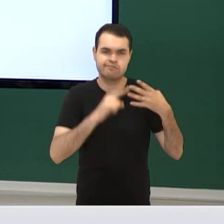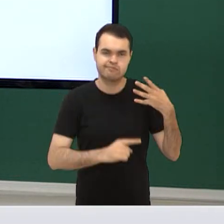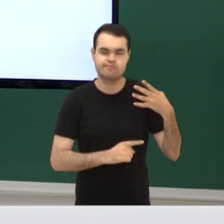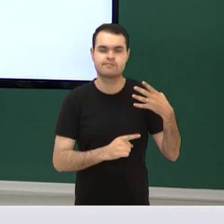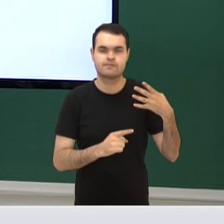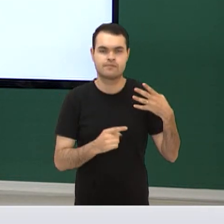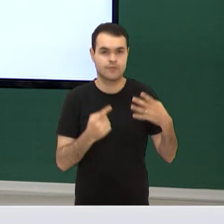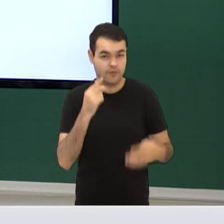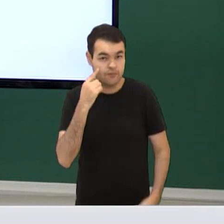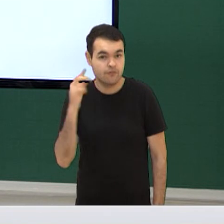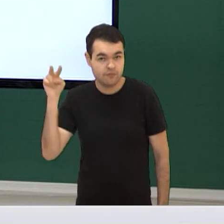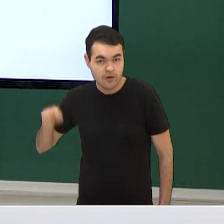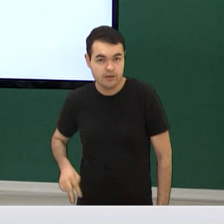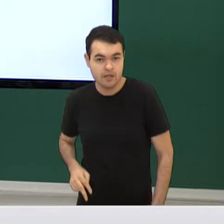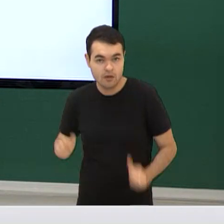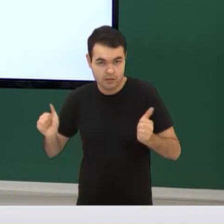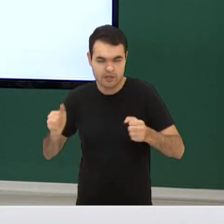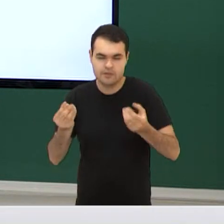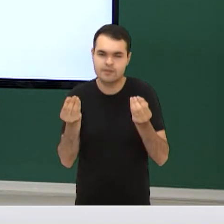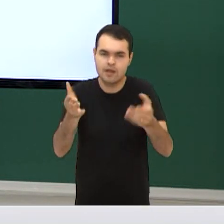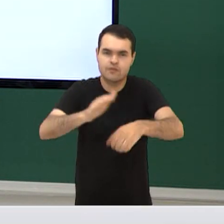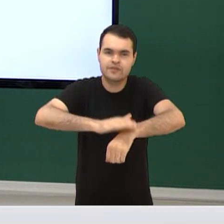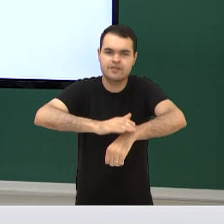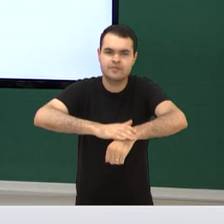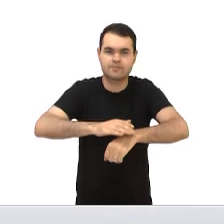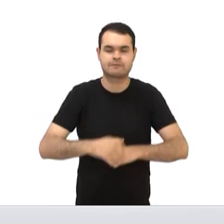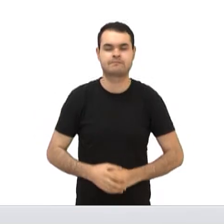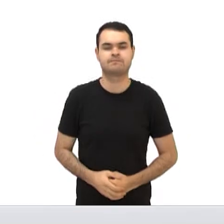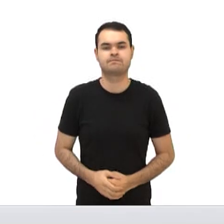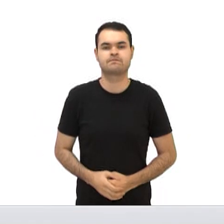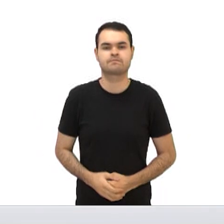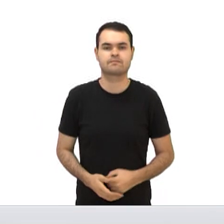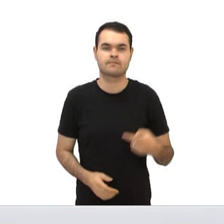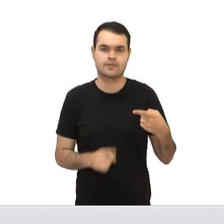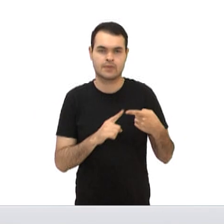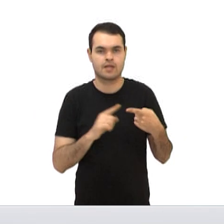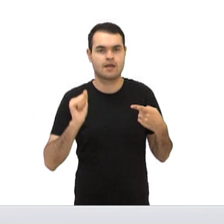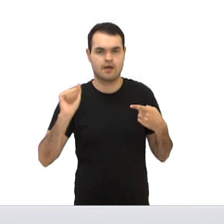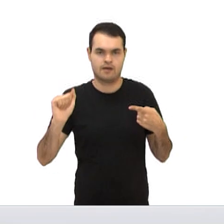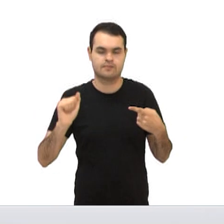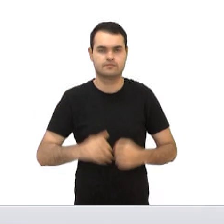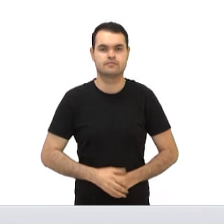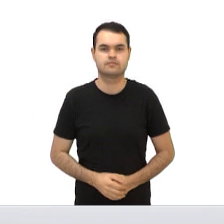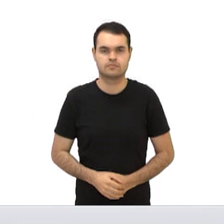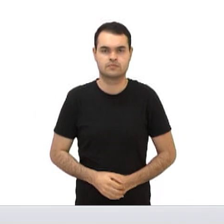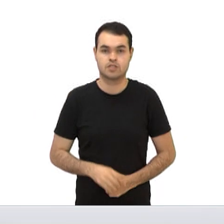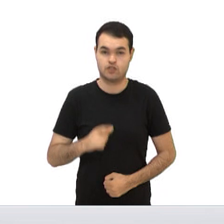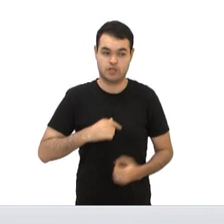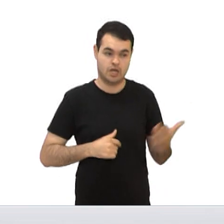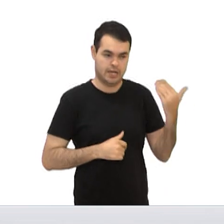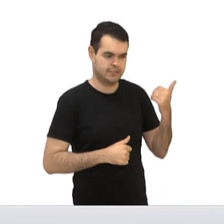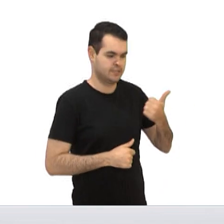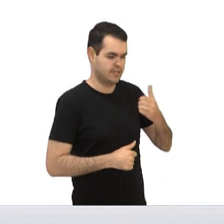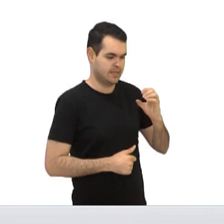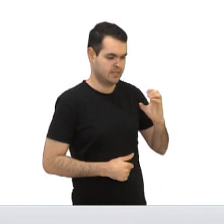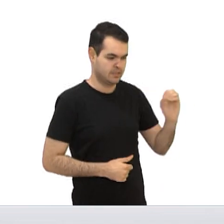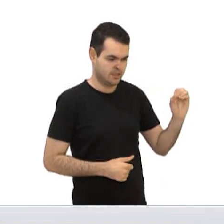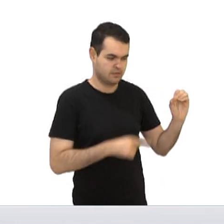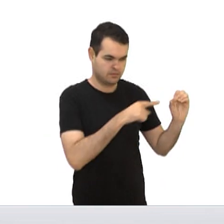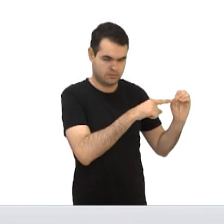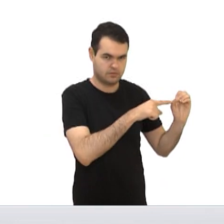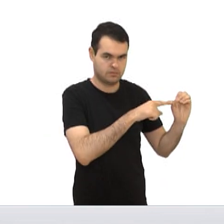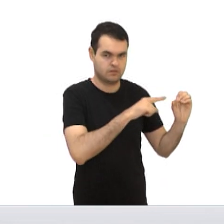em 40% devido à pandemia, segundo o diretor da ONG, ok? Está lá na